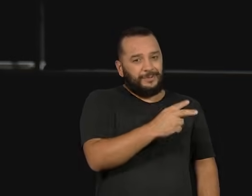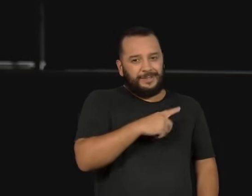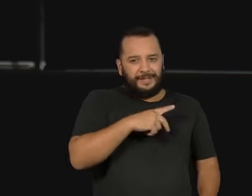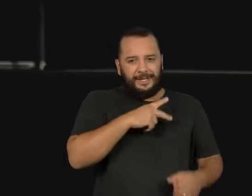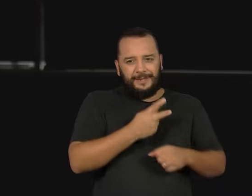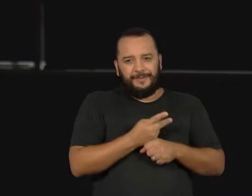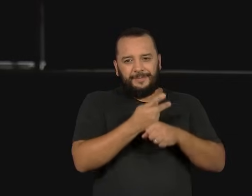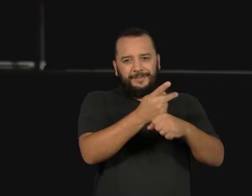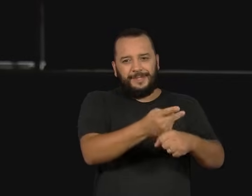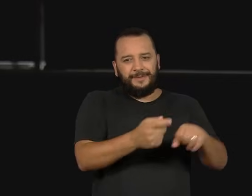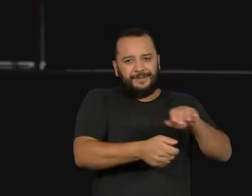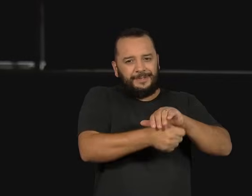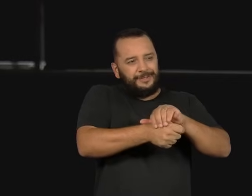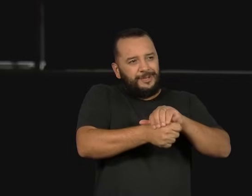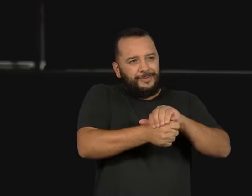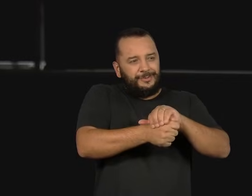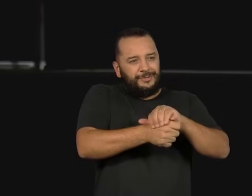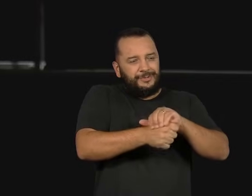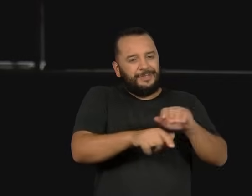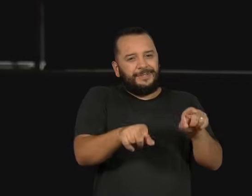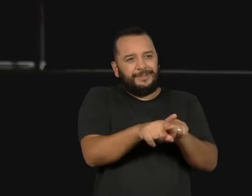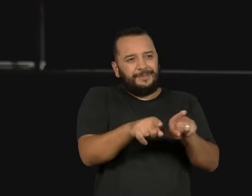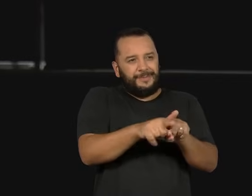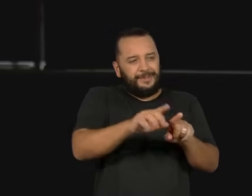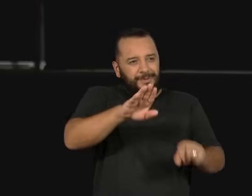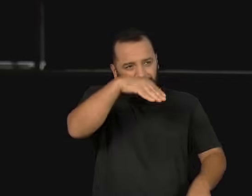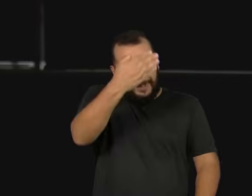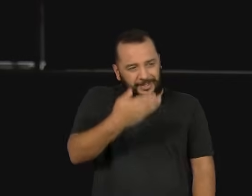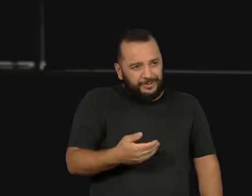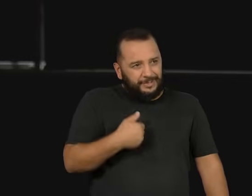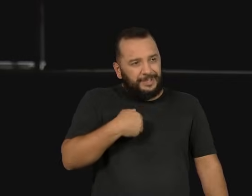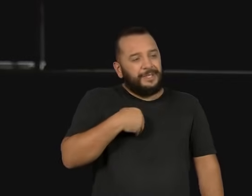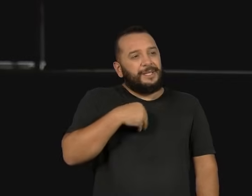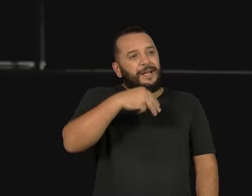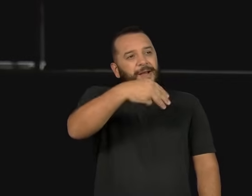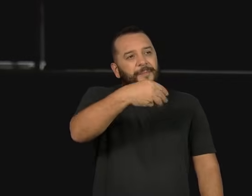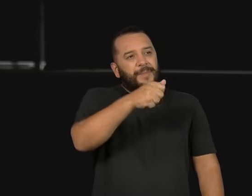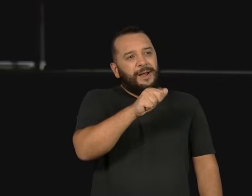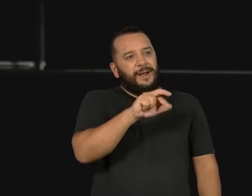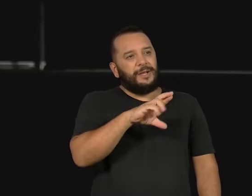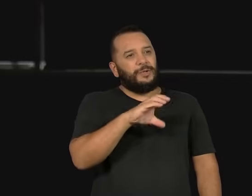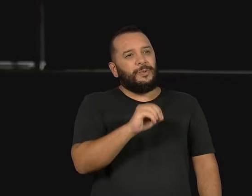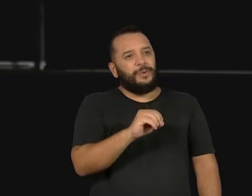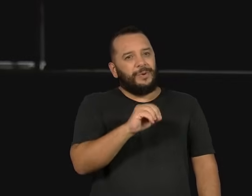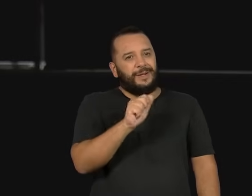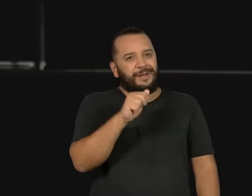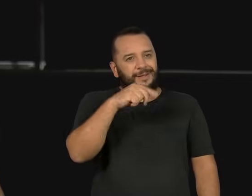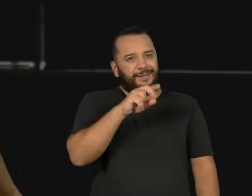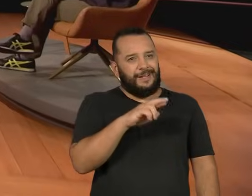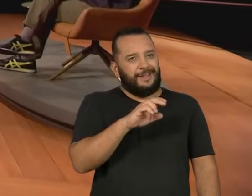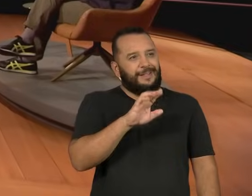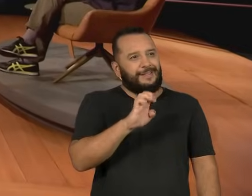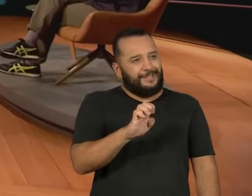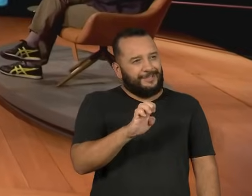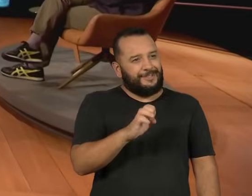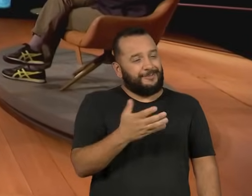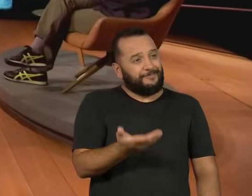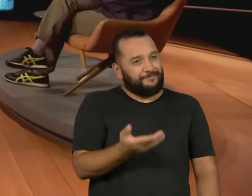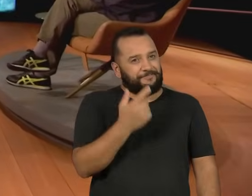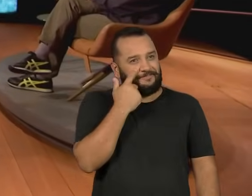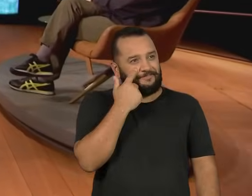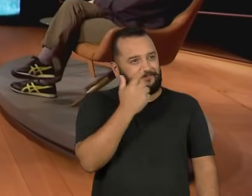que tem uma parte dedicada a Mário de Andrade. A gente produziu um quadro sobre ele também. Vamos ver?